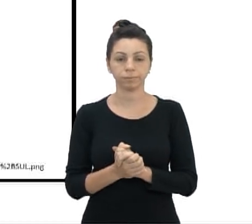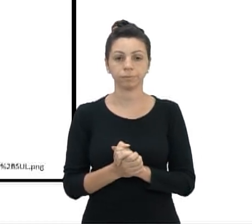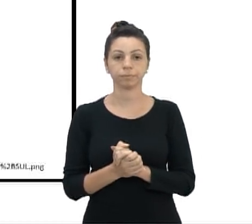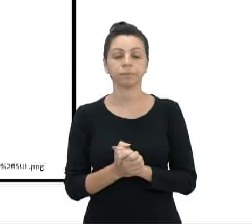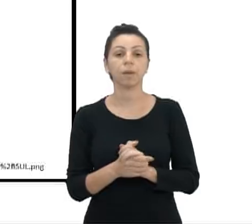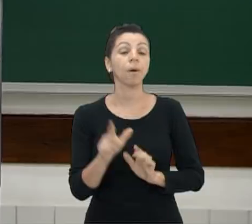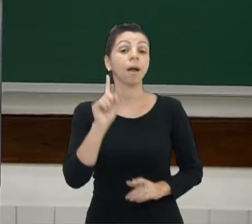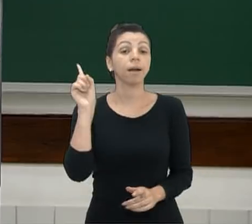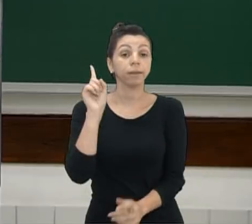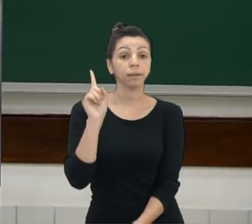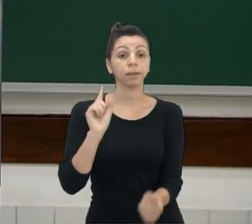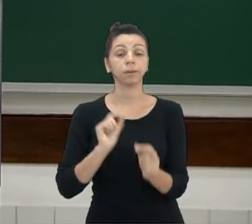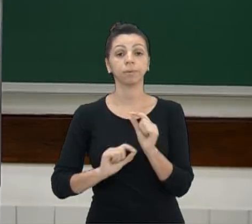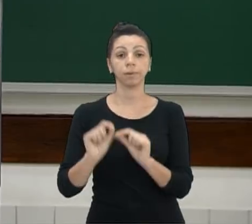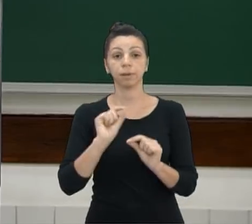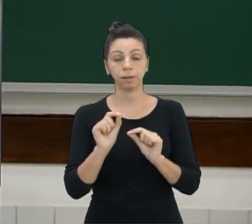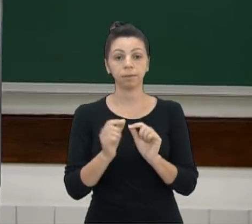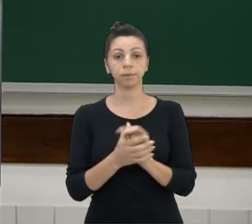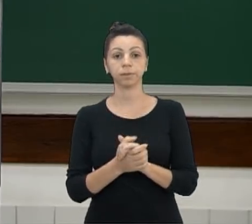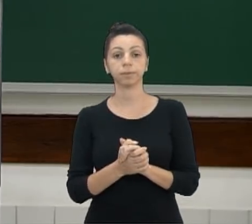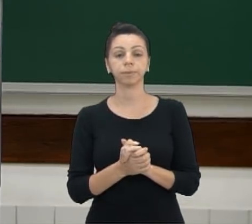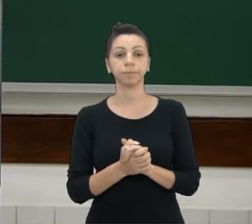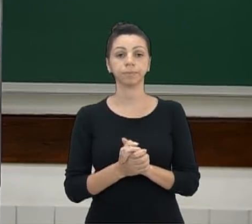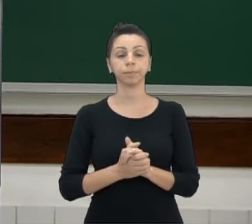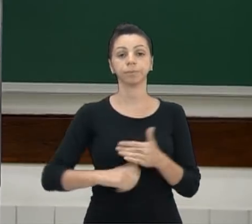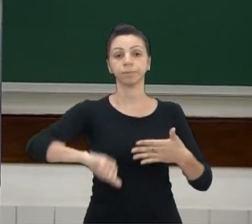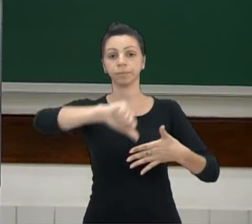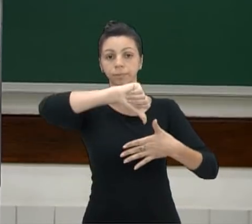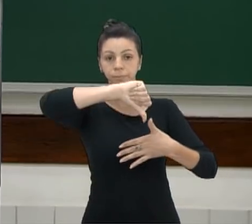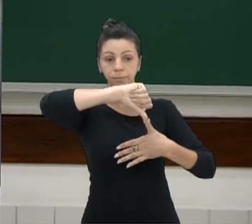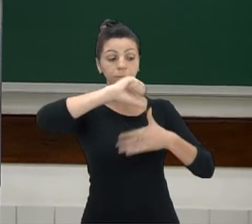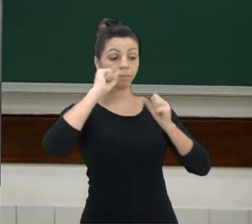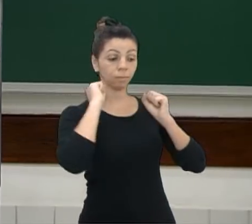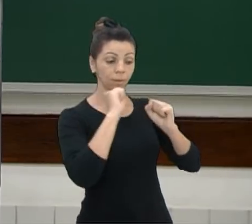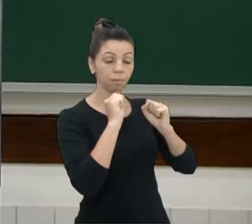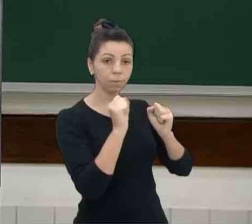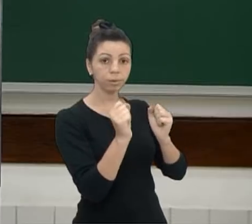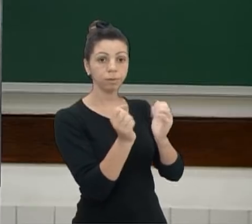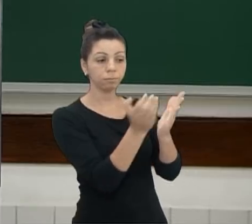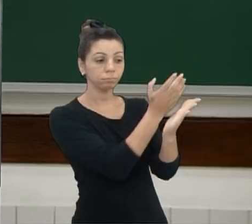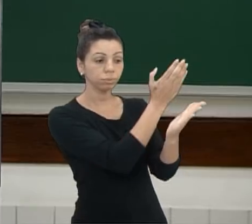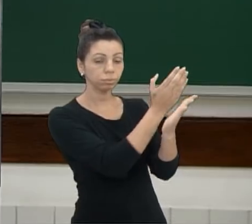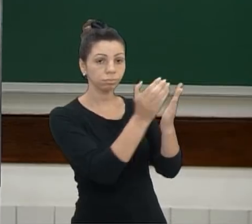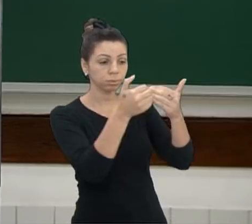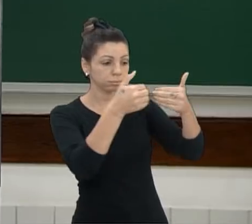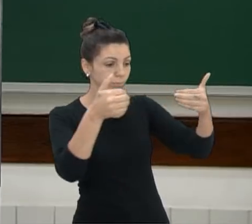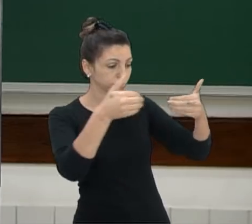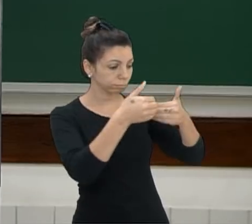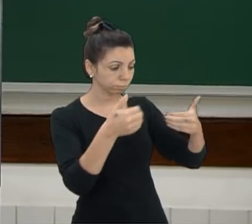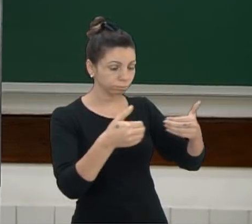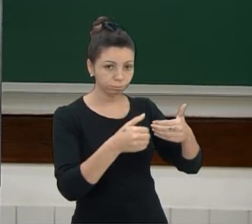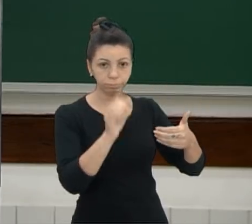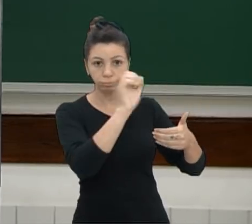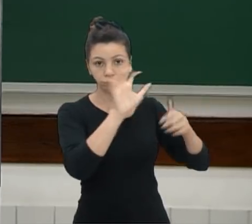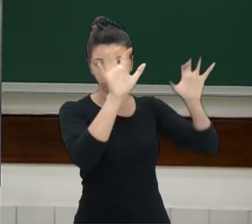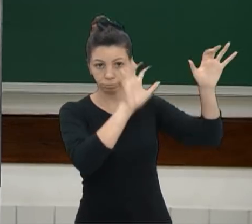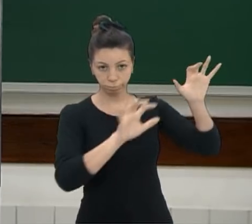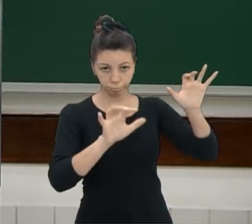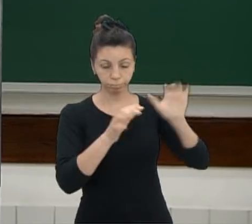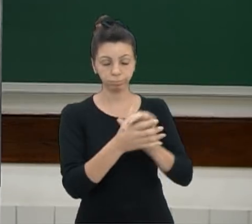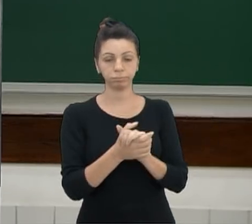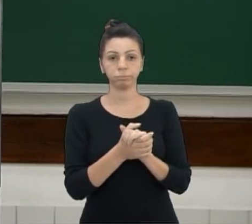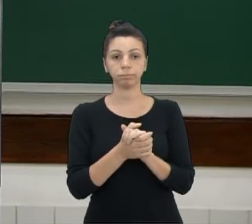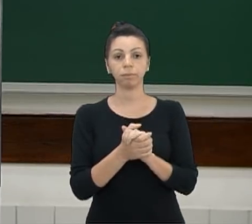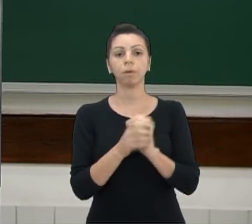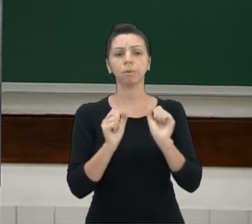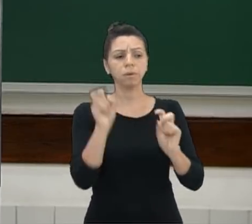consegue visualizar que a América do Sul, ela pode ser dividida em regiões. E aí você consegue visualizar